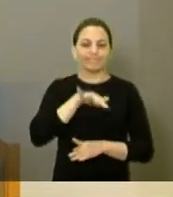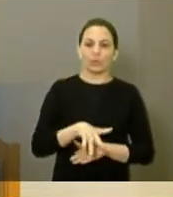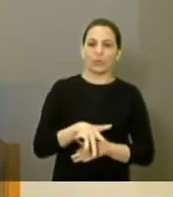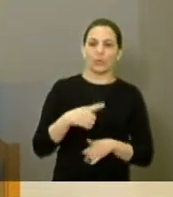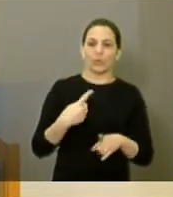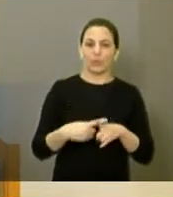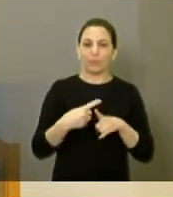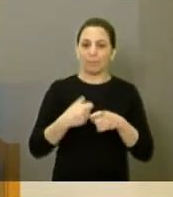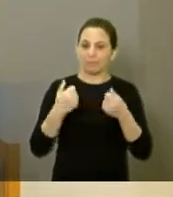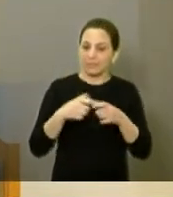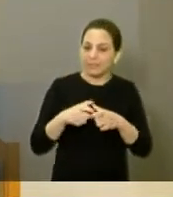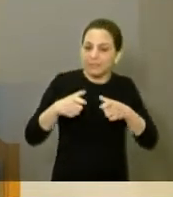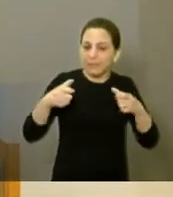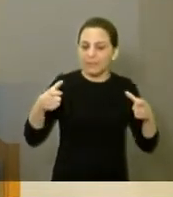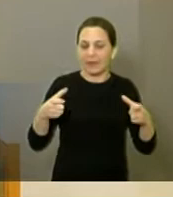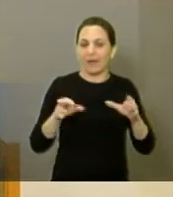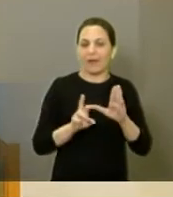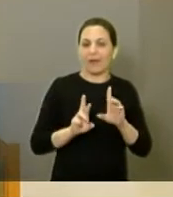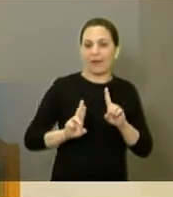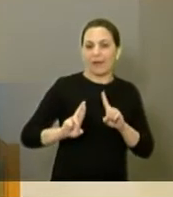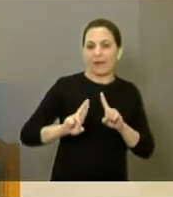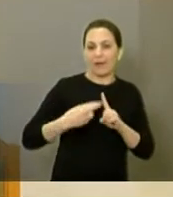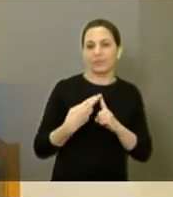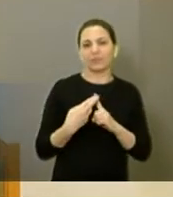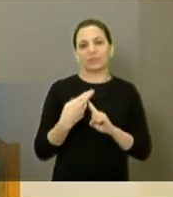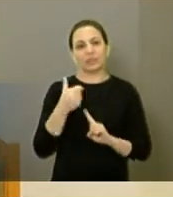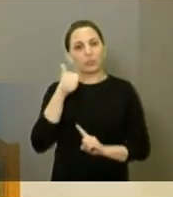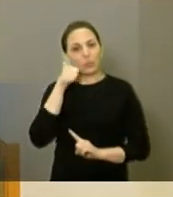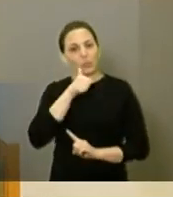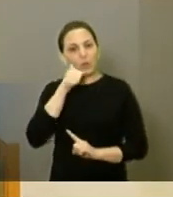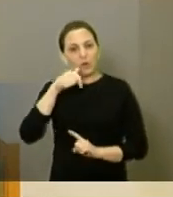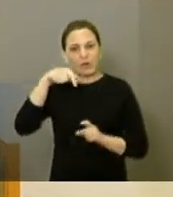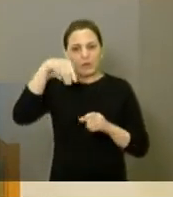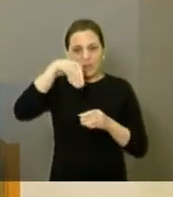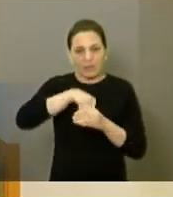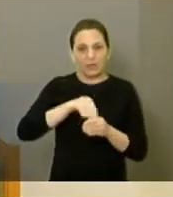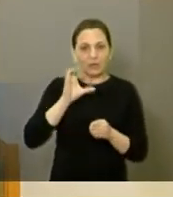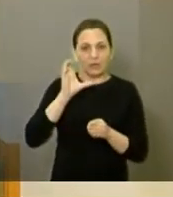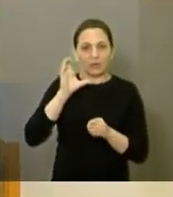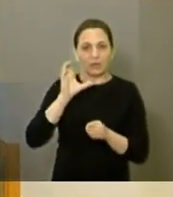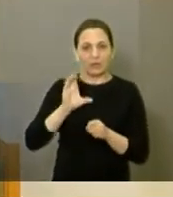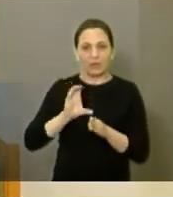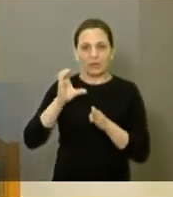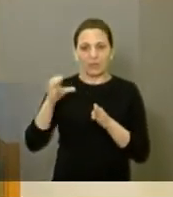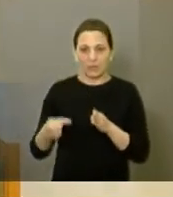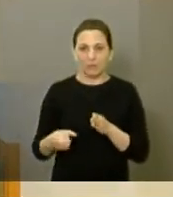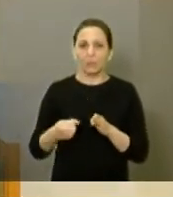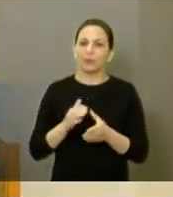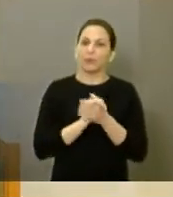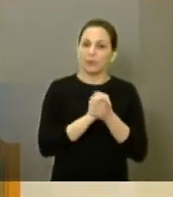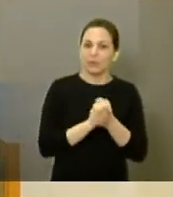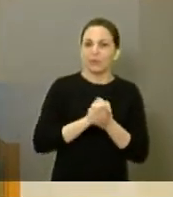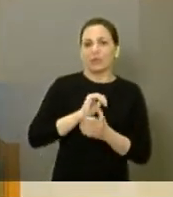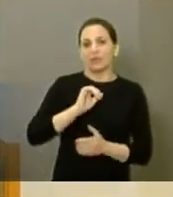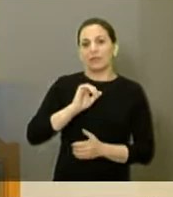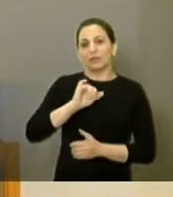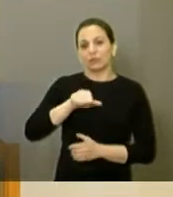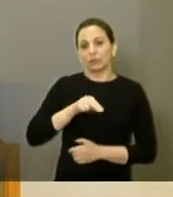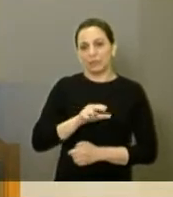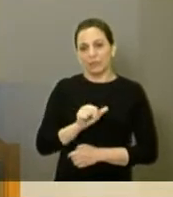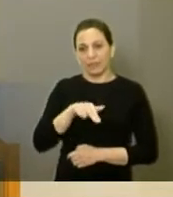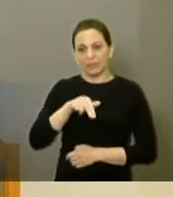precisa ampliar esse tipo de representatividade então deixo aqui meus parabéns a vereadora juliana damus veterana